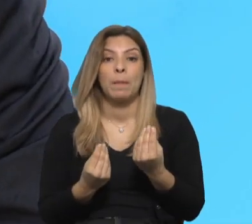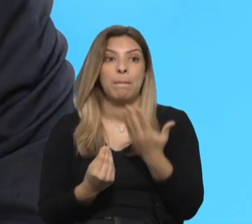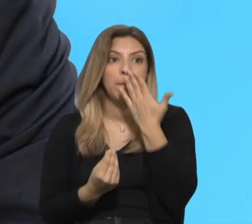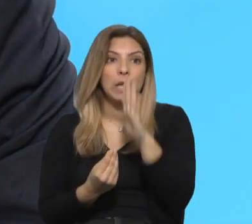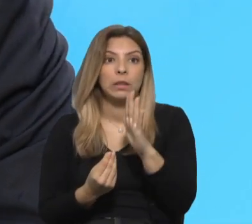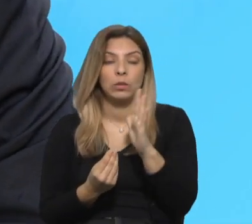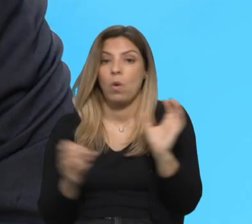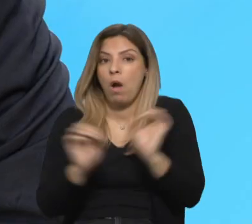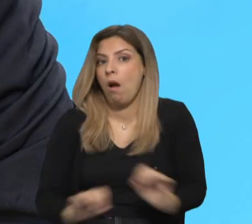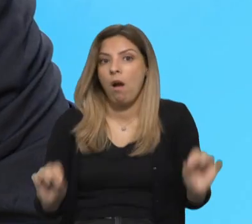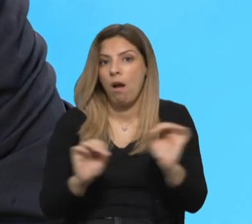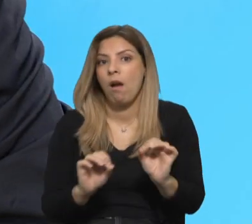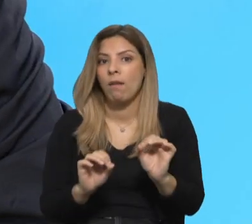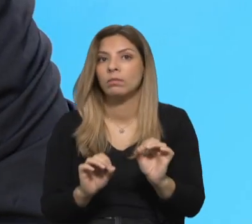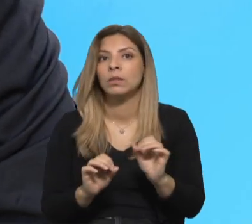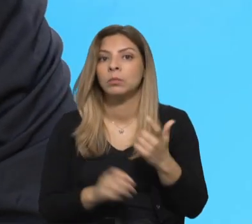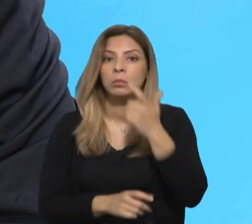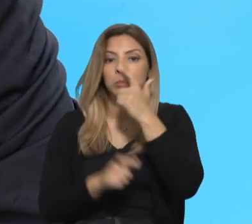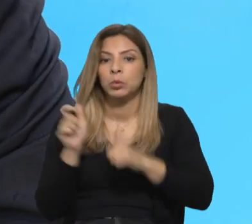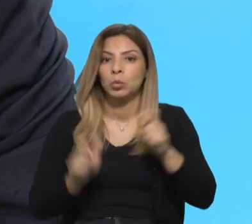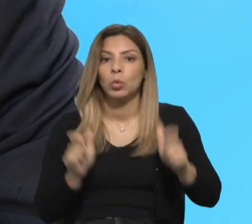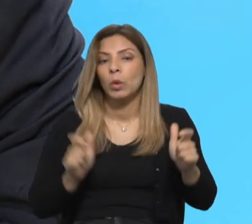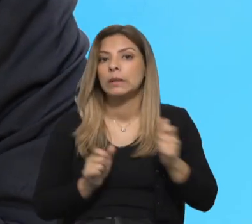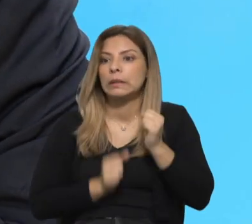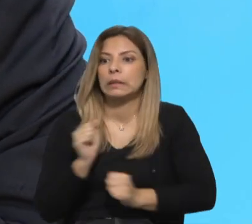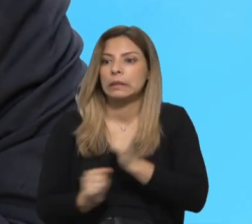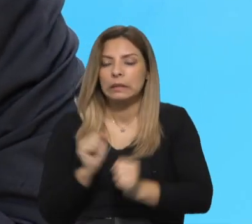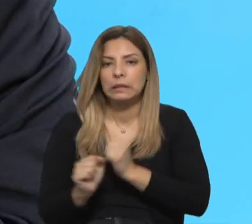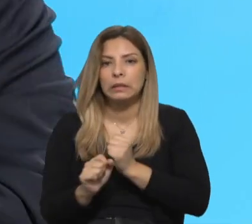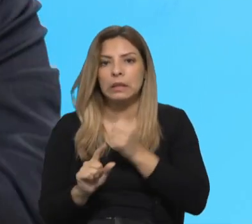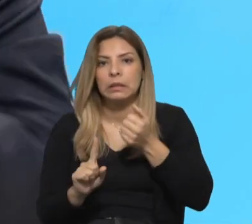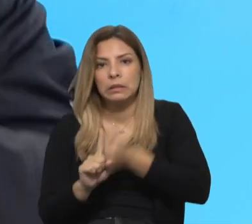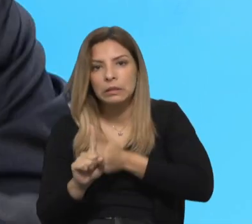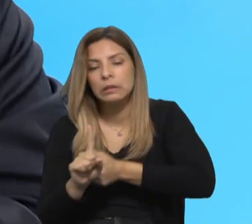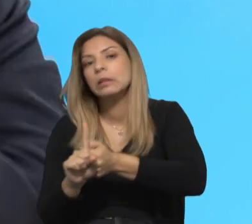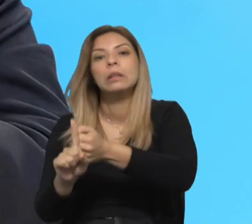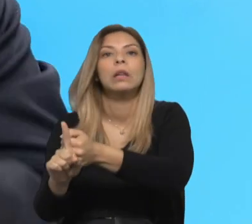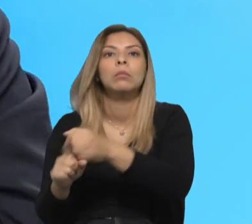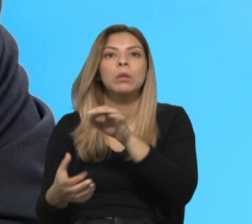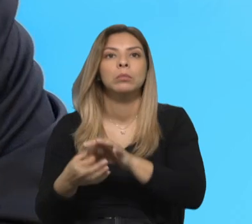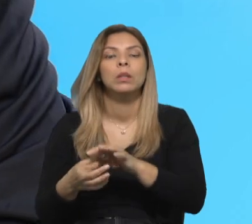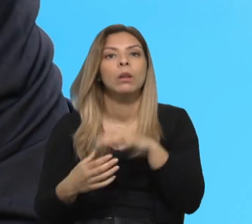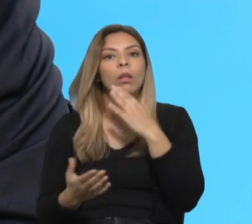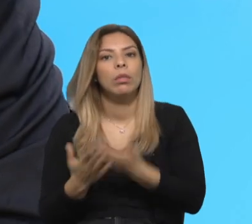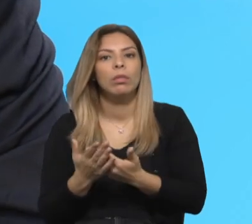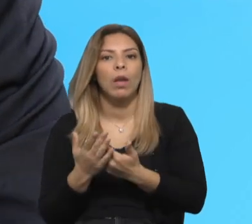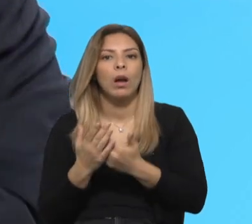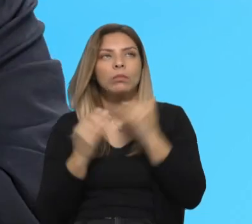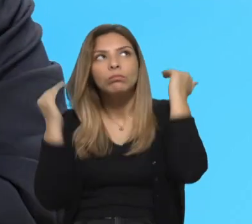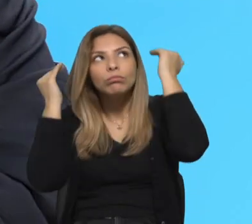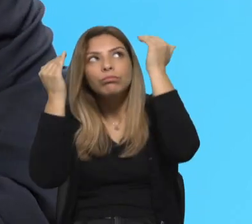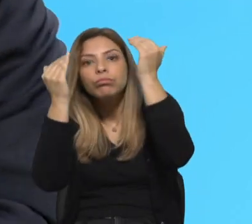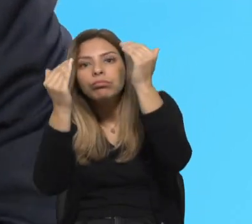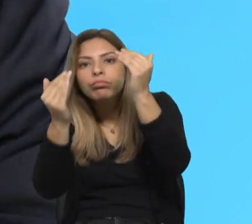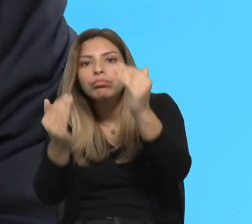desaparece e as pessoas correm atrás de Pedro, até para que a sua sombra possa cobrir as pessoas. Por